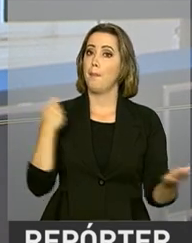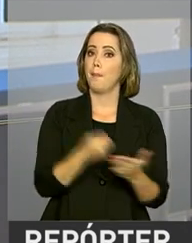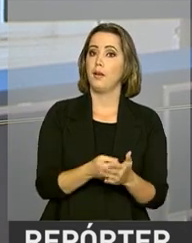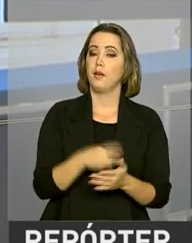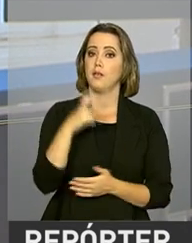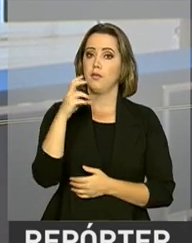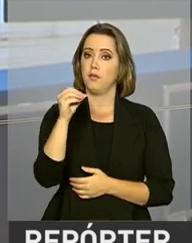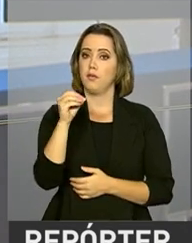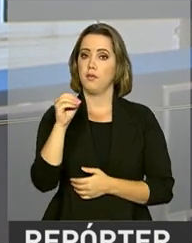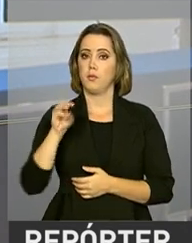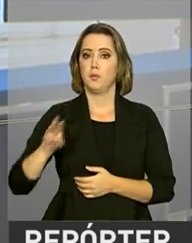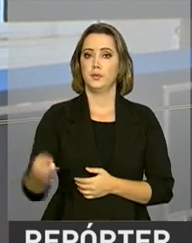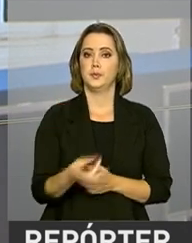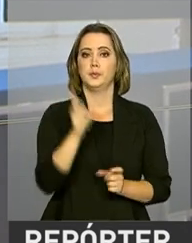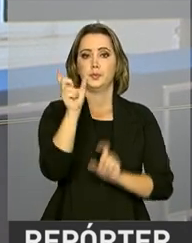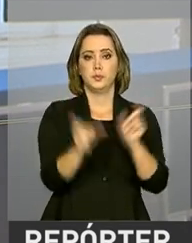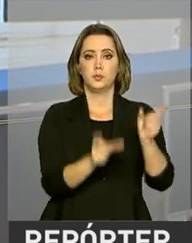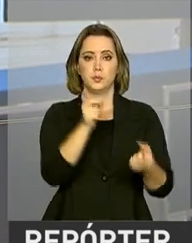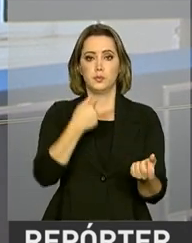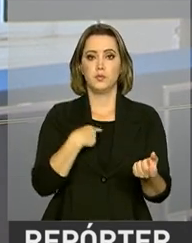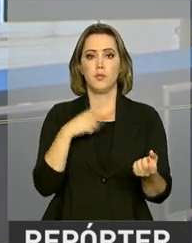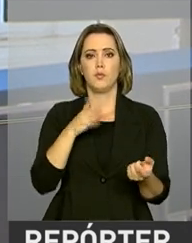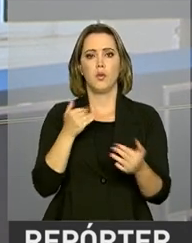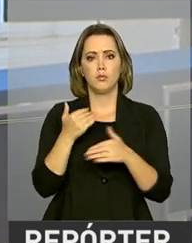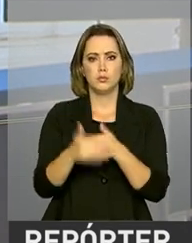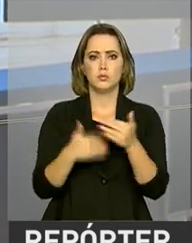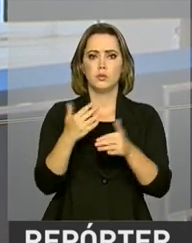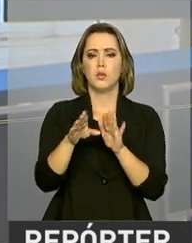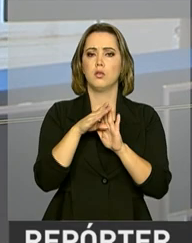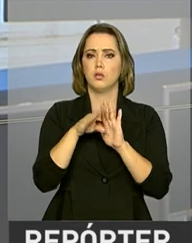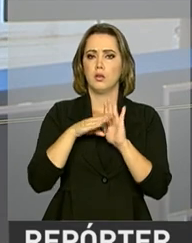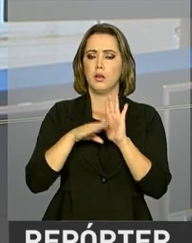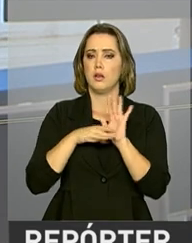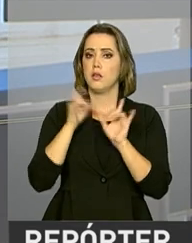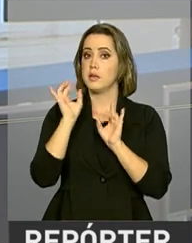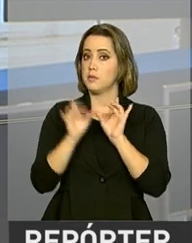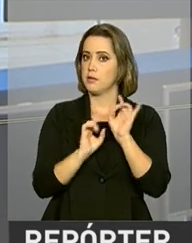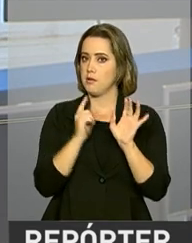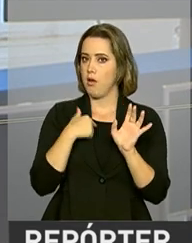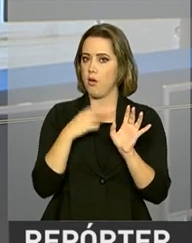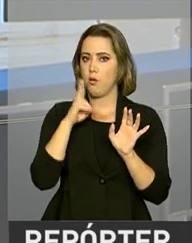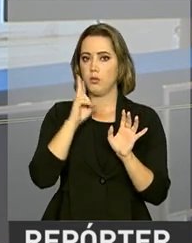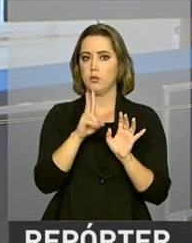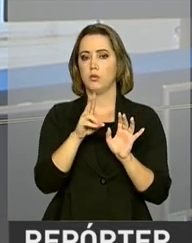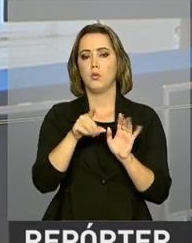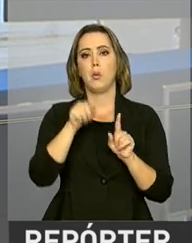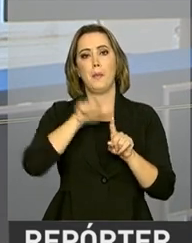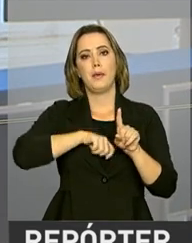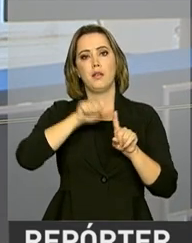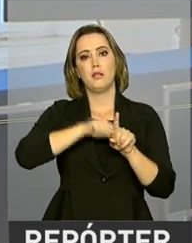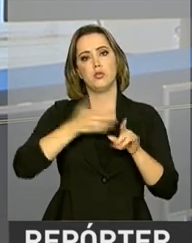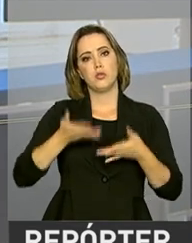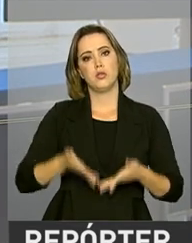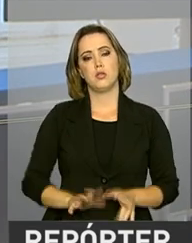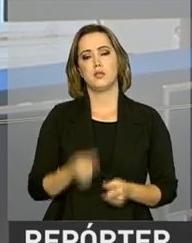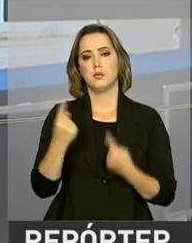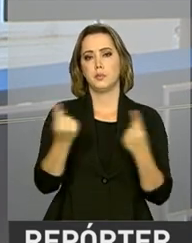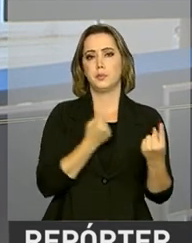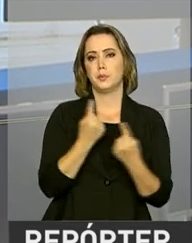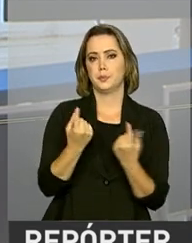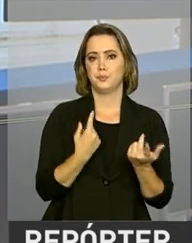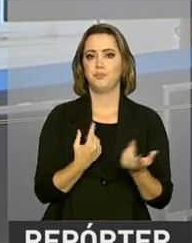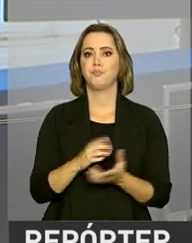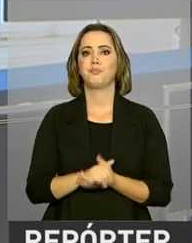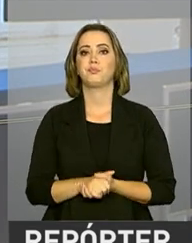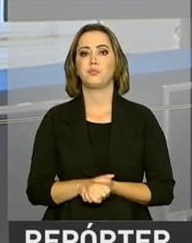cerca de 50 milhões de contas inativas seguirá um calendário específico de acordo com o mesmo adversário do trabalhador nós